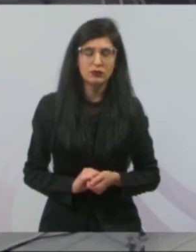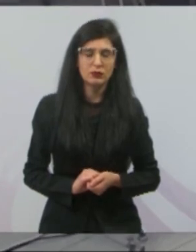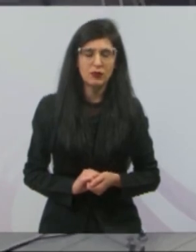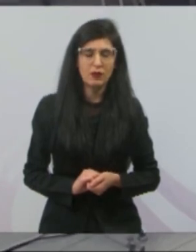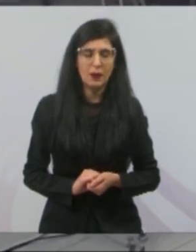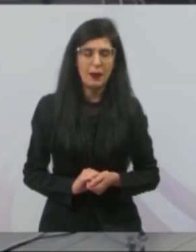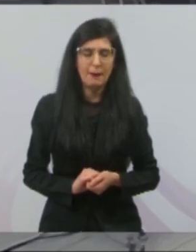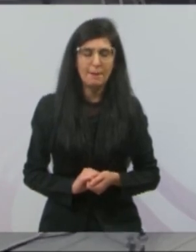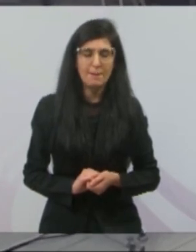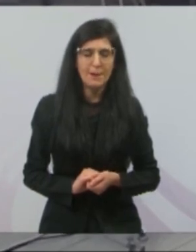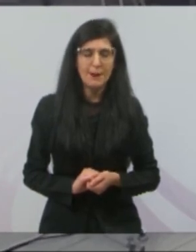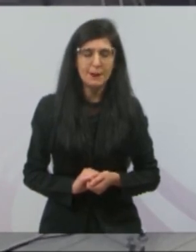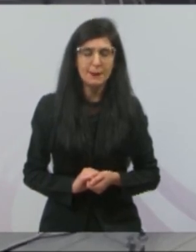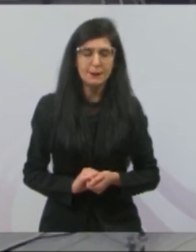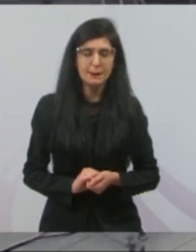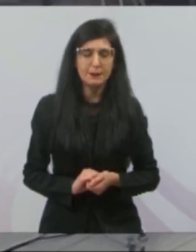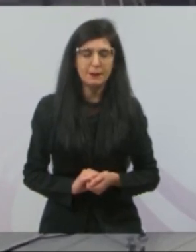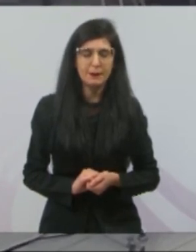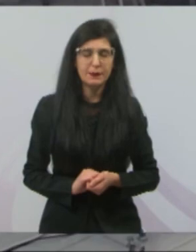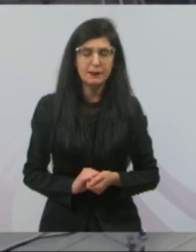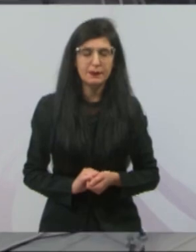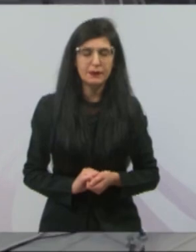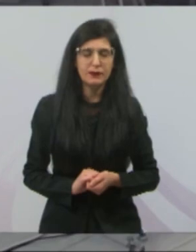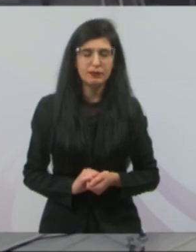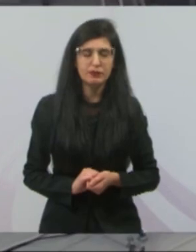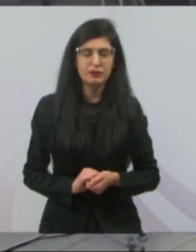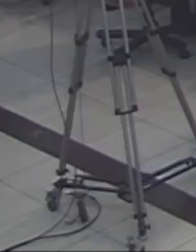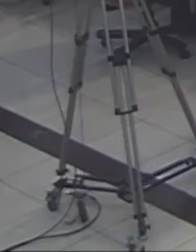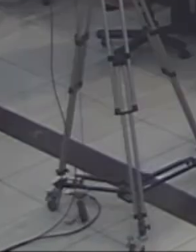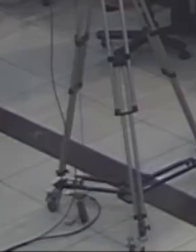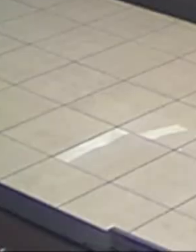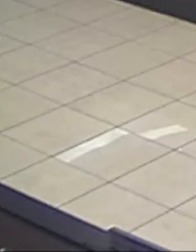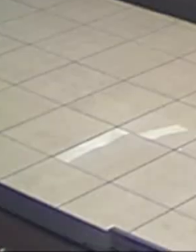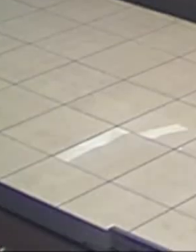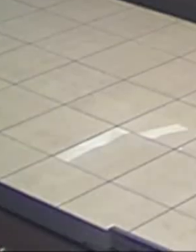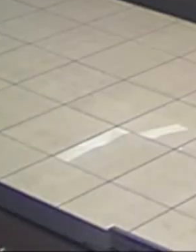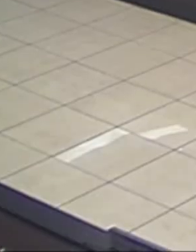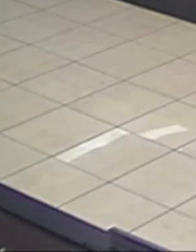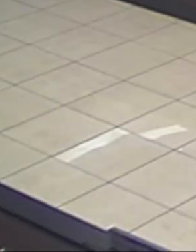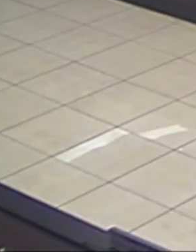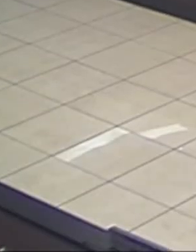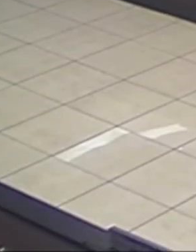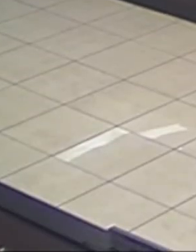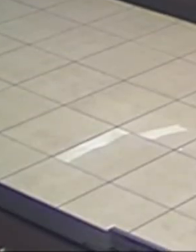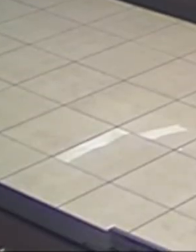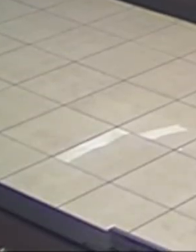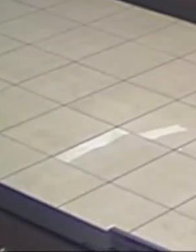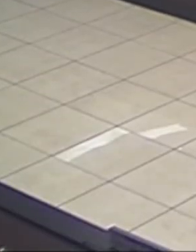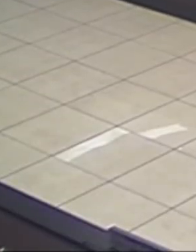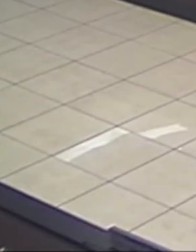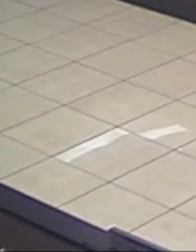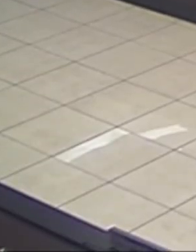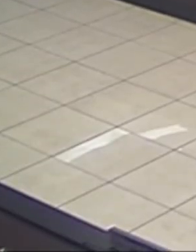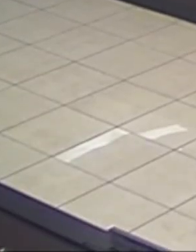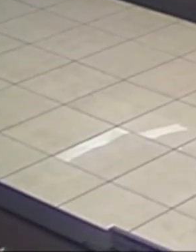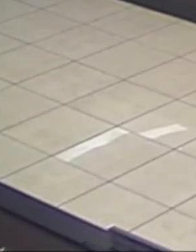deles relataram que estiveram na subprefeitura daquele distrito e não encontraram funcionários e nem subprefeito,